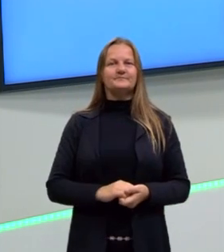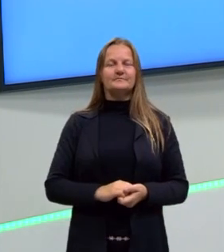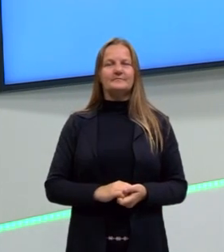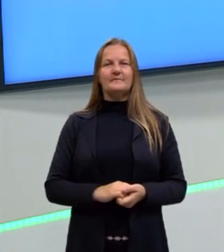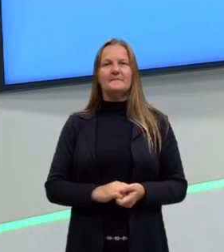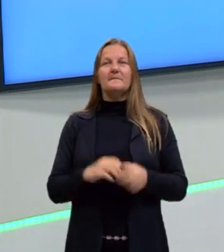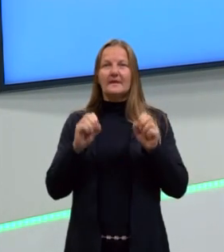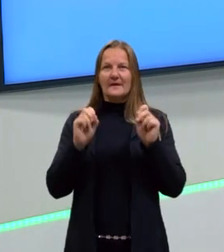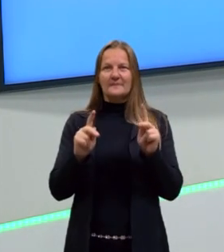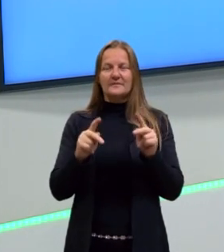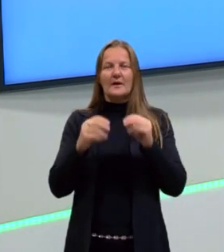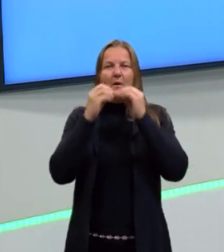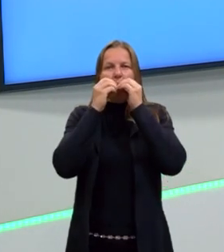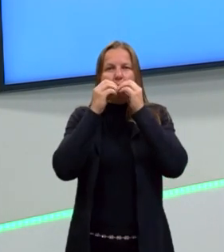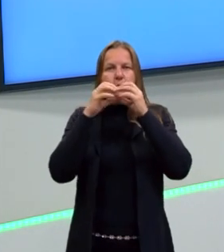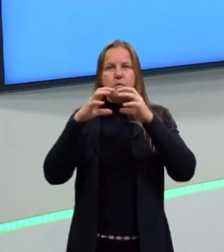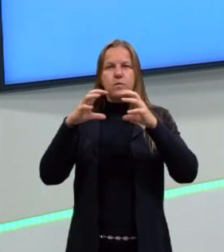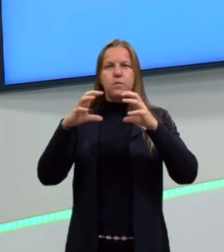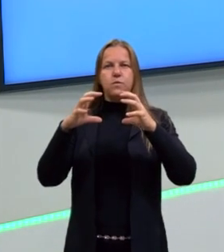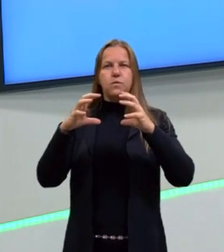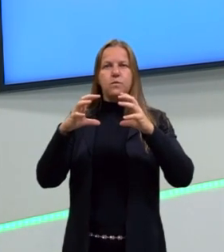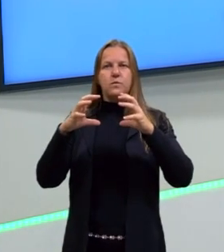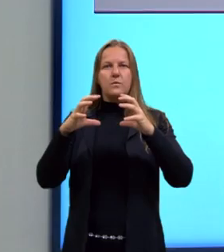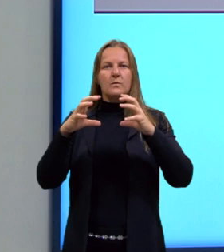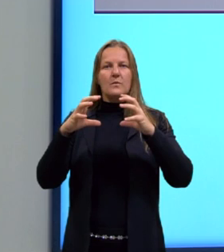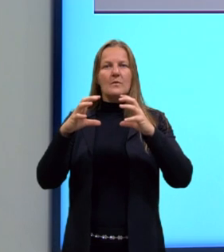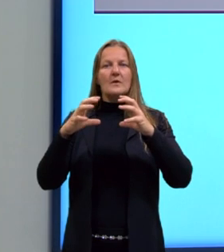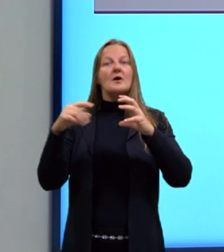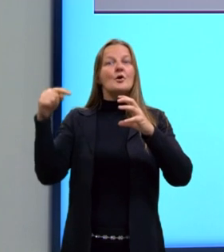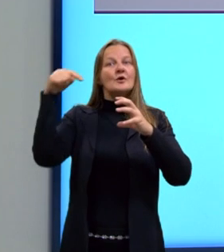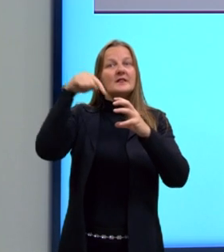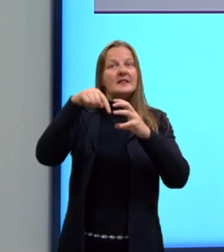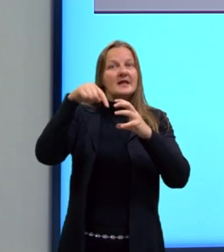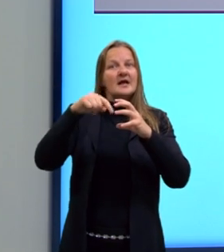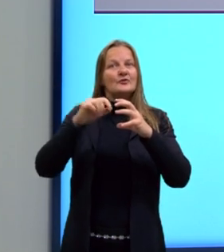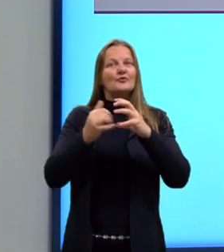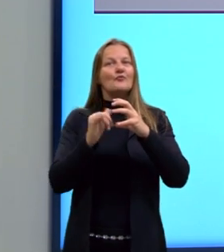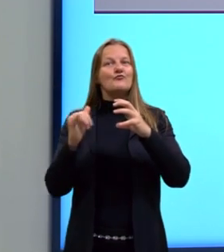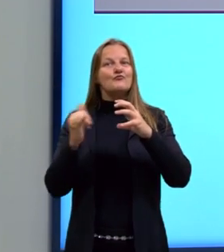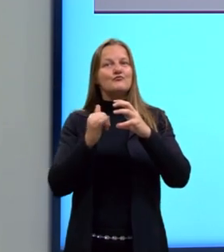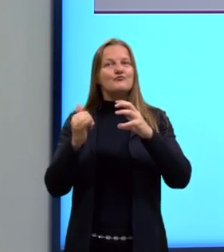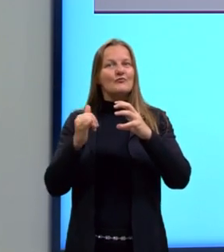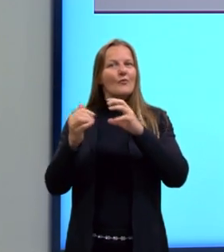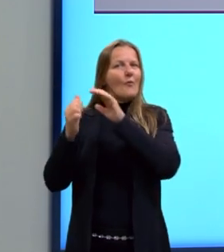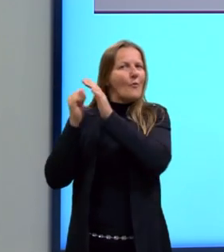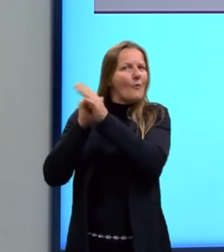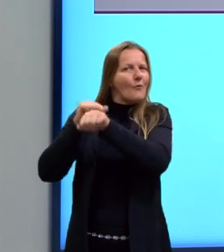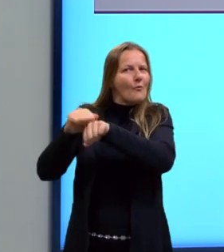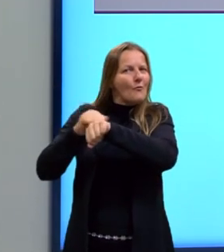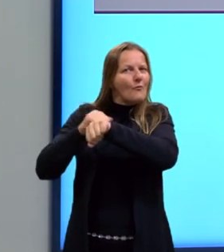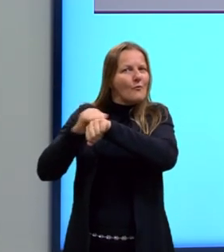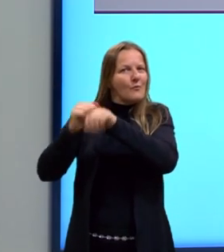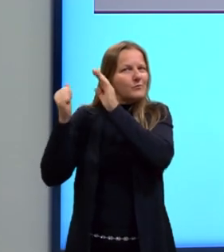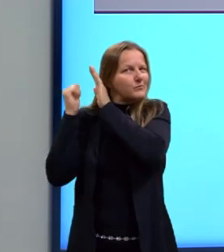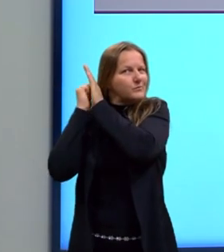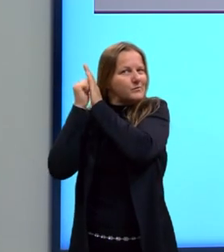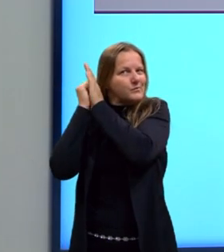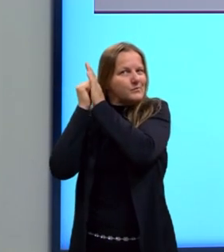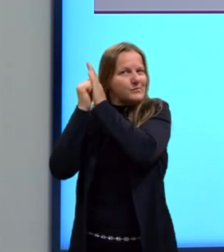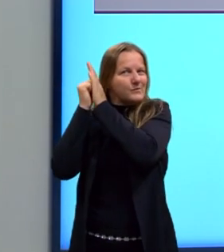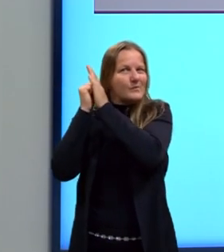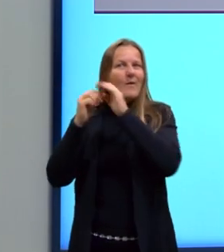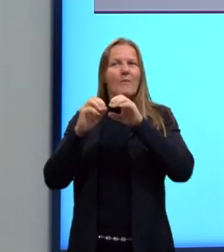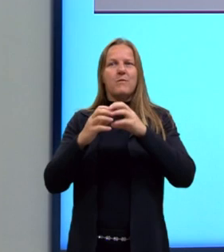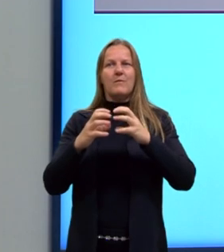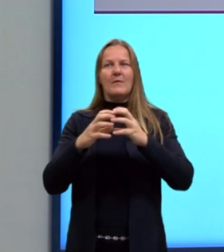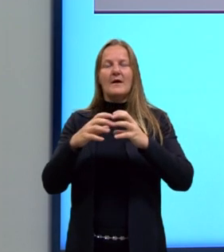isso a gente pegar esse balão eletrizado depois que a gente fricção no cabelo e chegar próximo então de